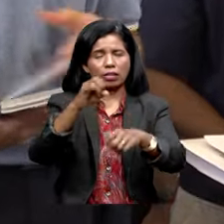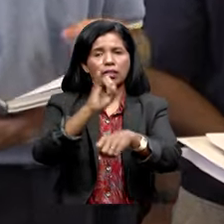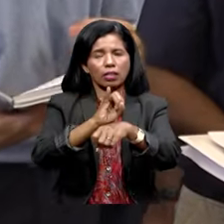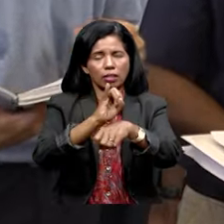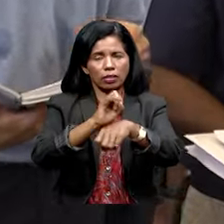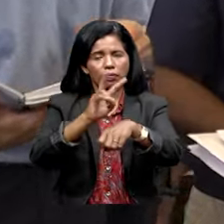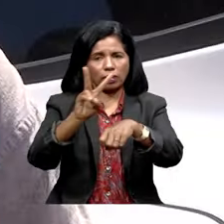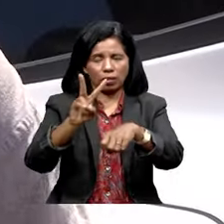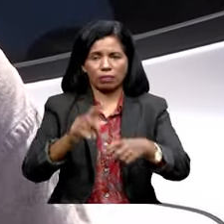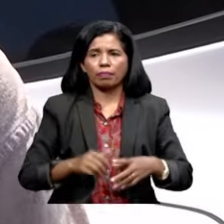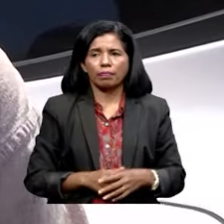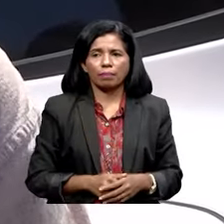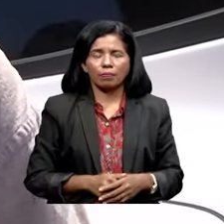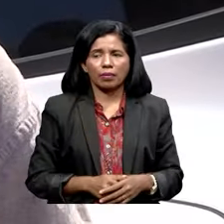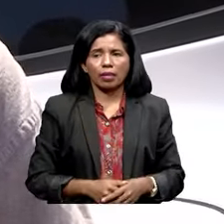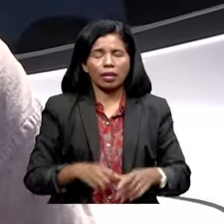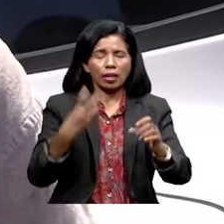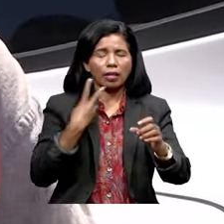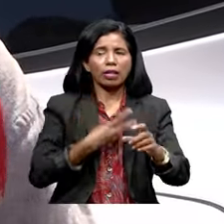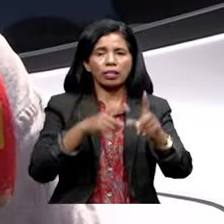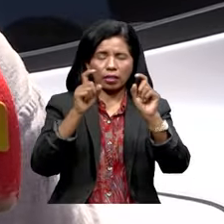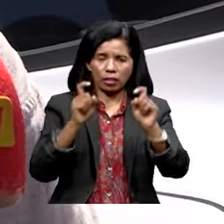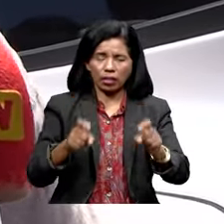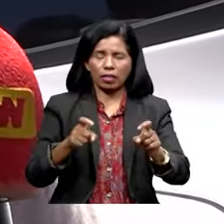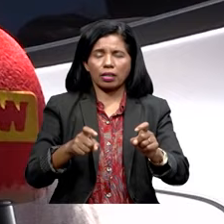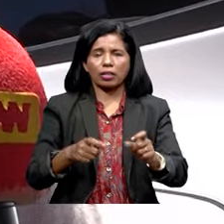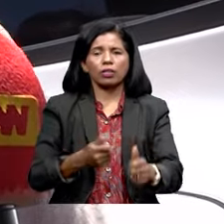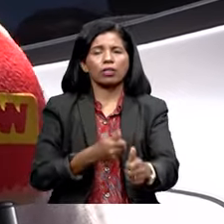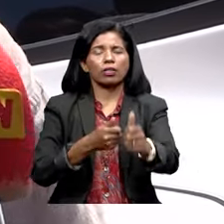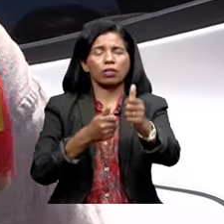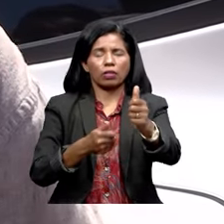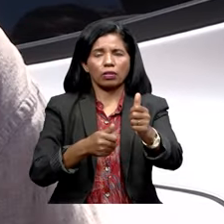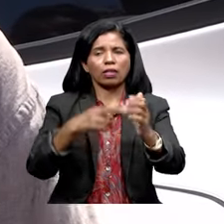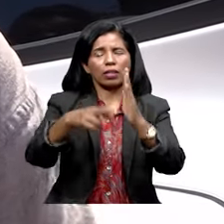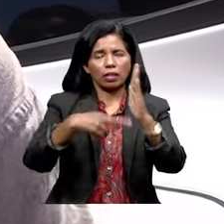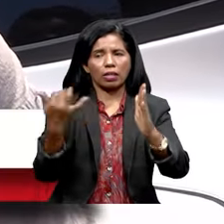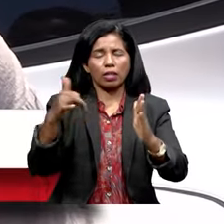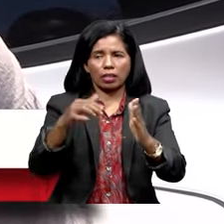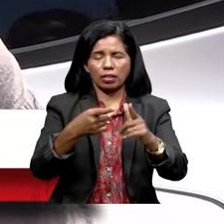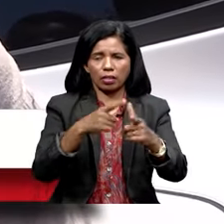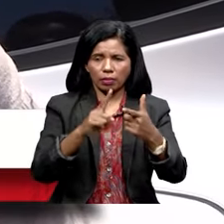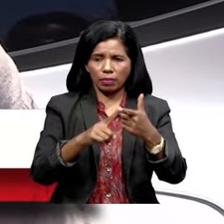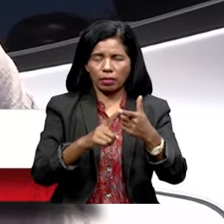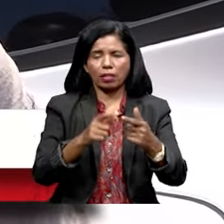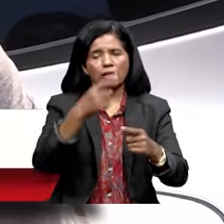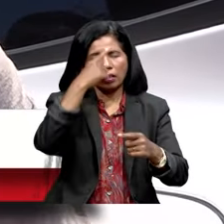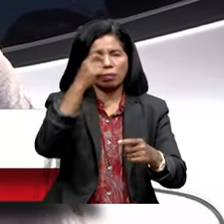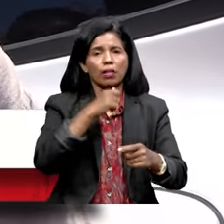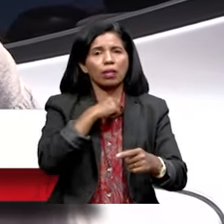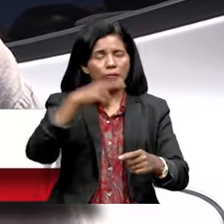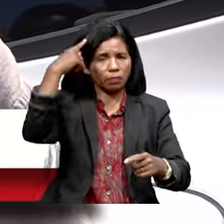are careta Sira, tem que preencher critérios Sira Nian. Segundo, também are catedral, tamba amo Papa Semaia,